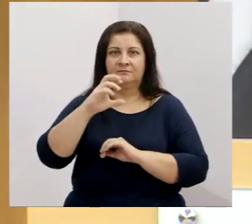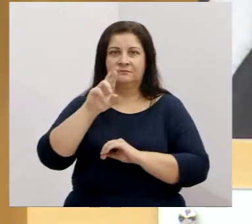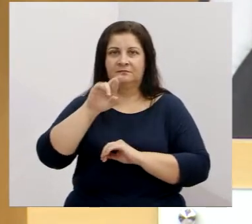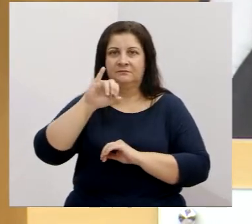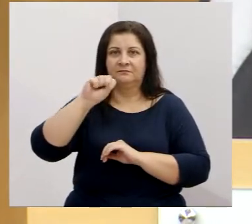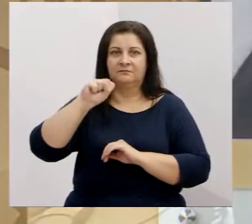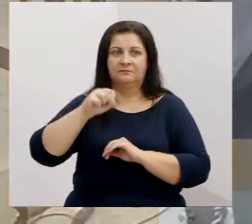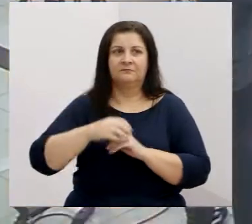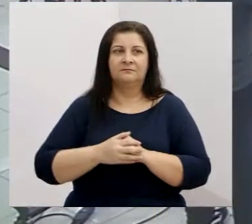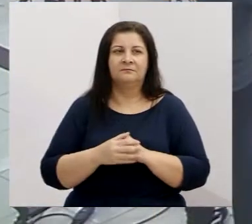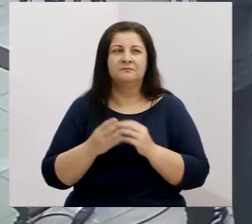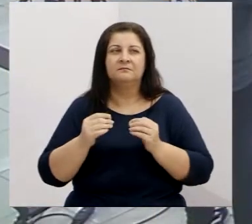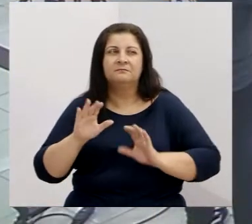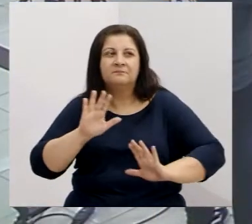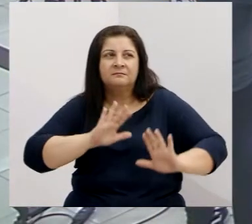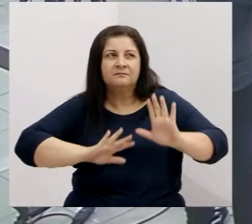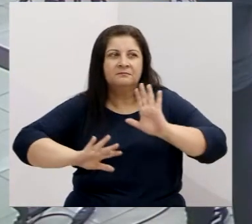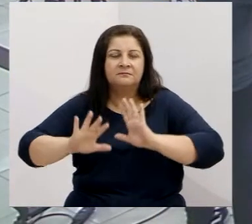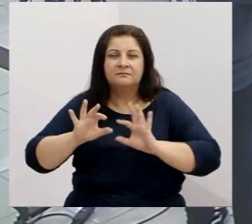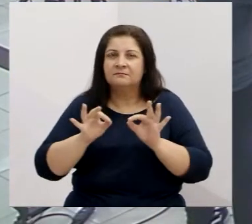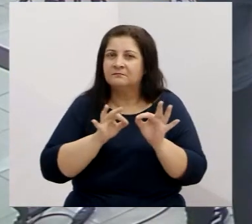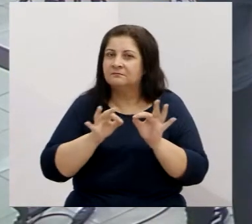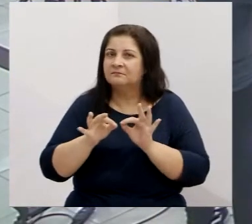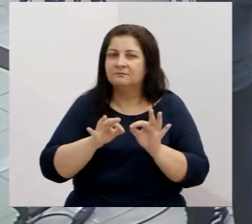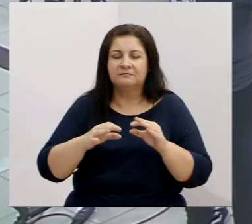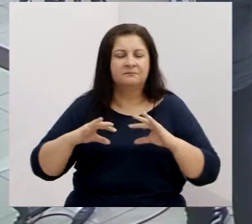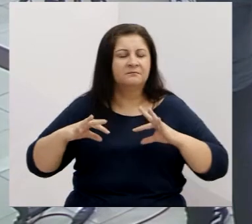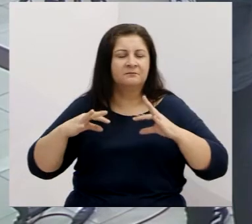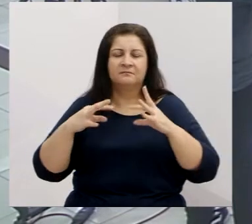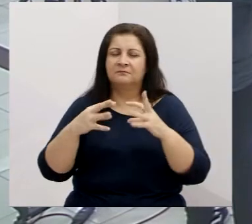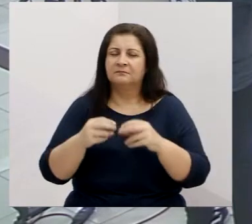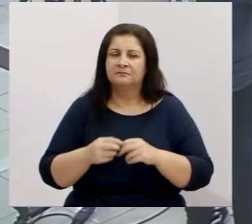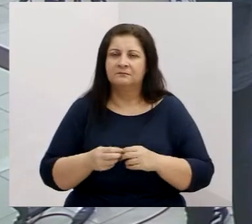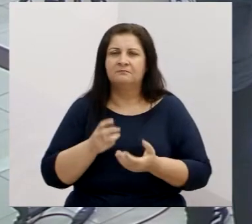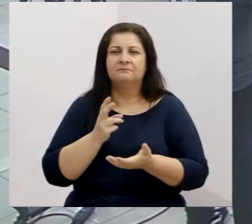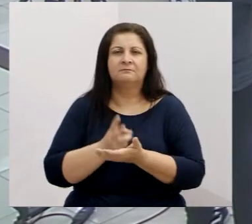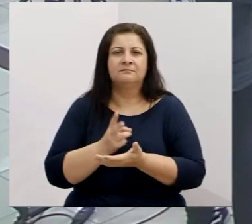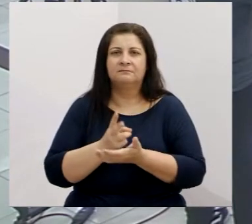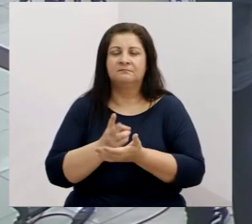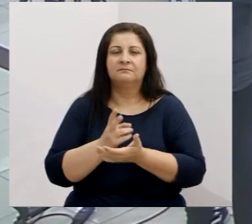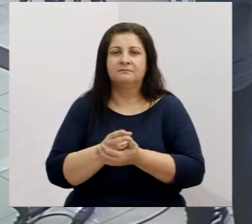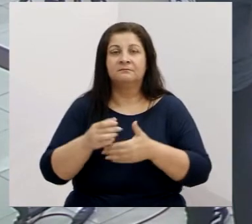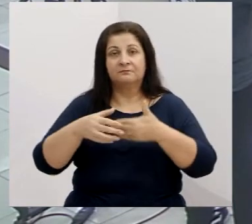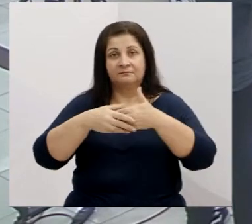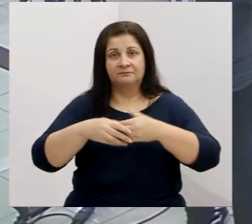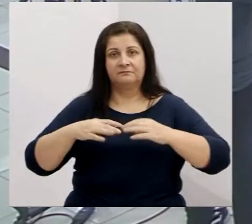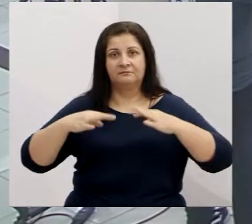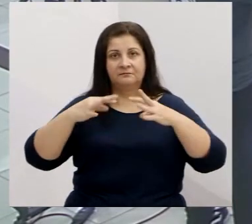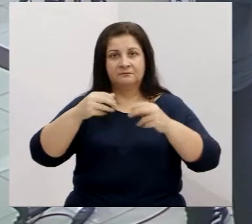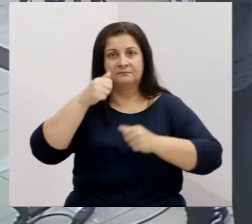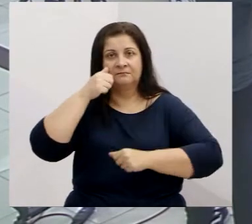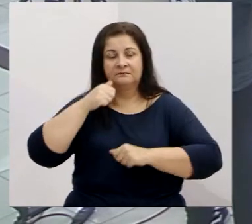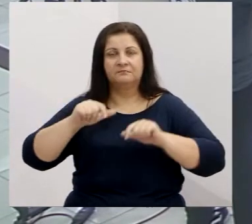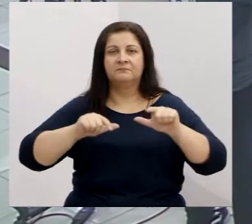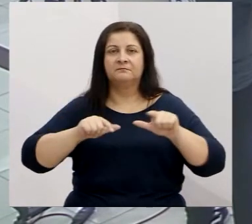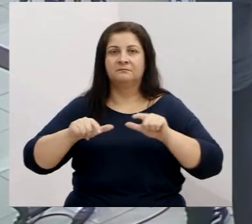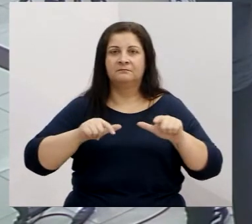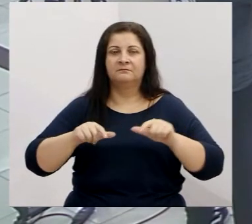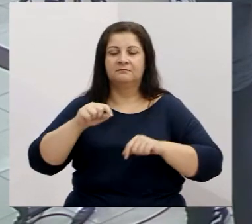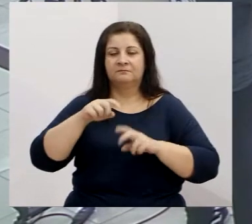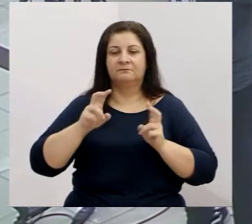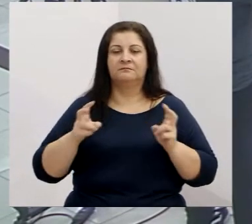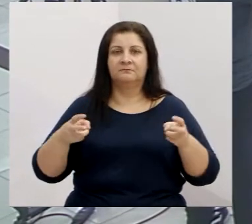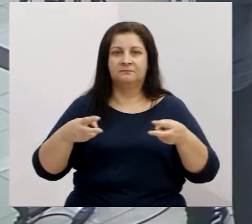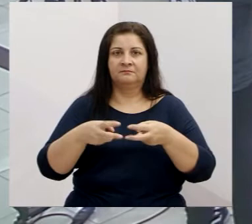que sempre com muito cuidado prepara essa cerimônia todos os anos na figura dela o comprimento todas as mulheres que trabalham aqui